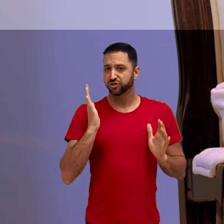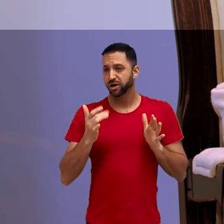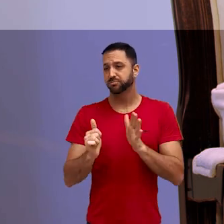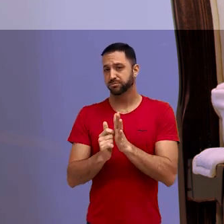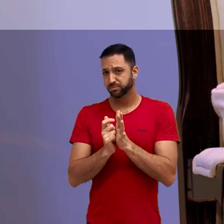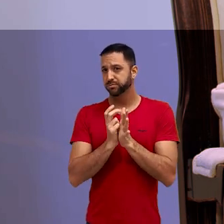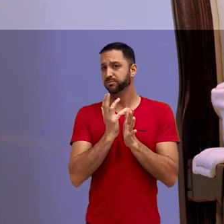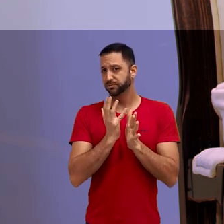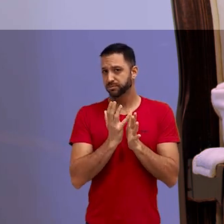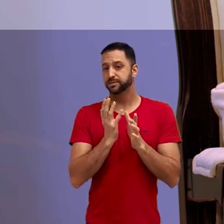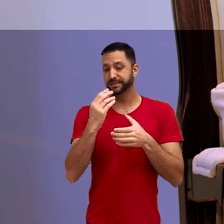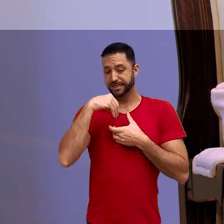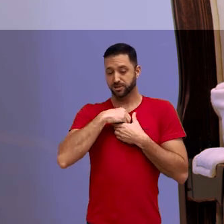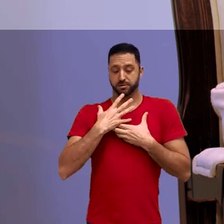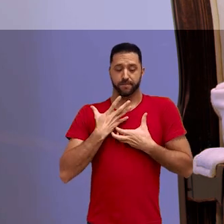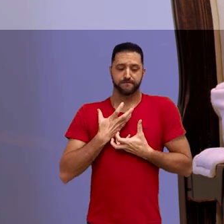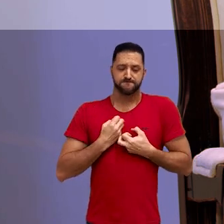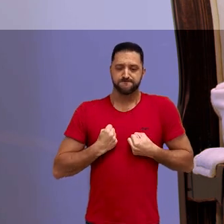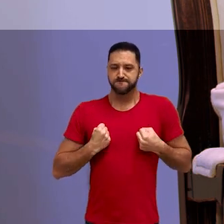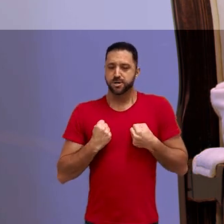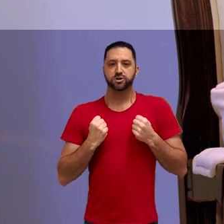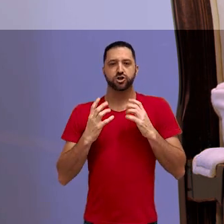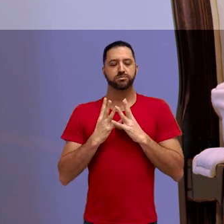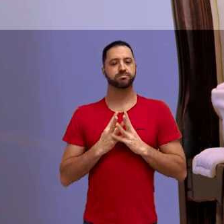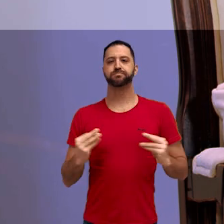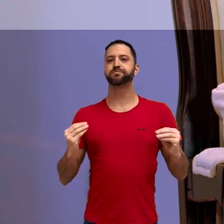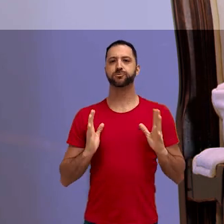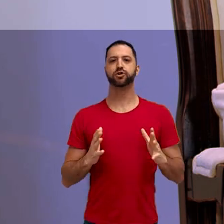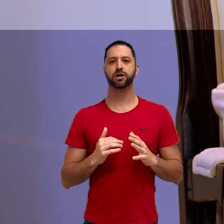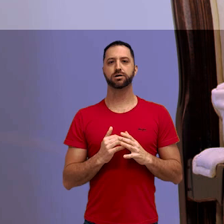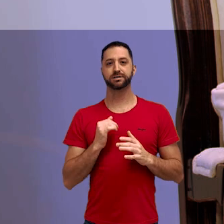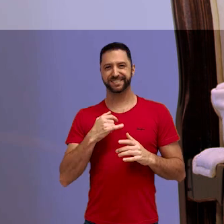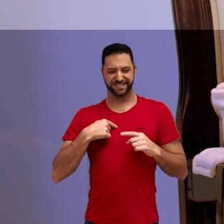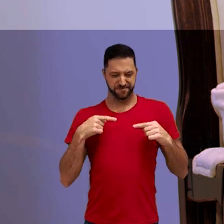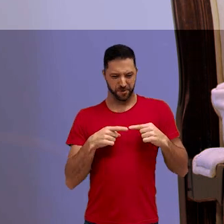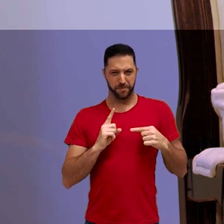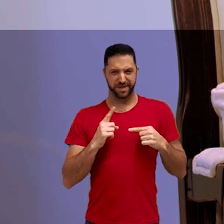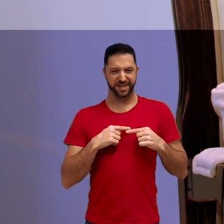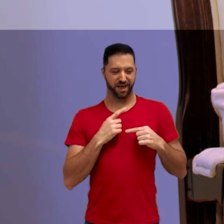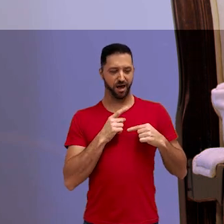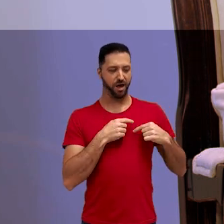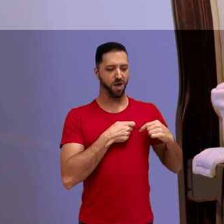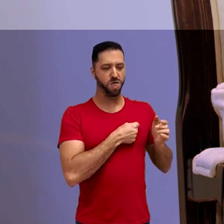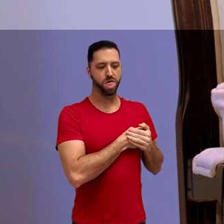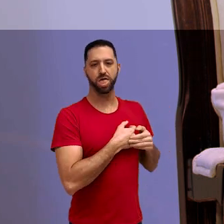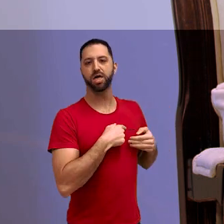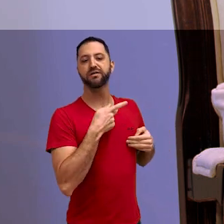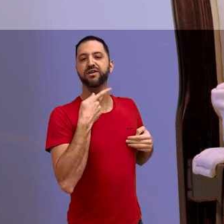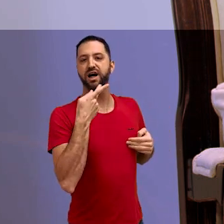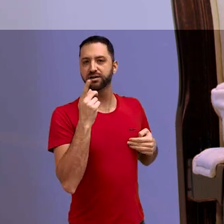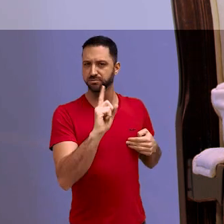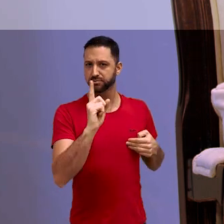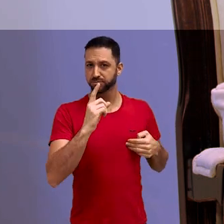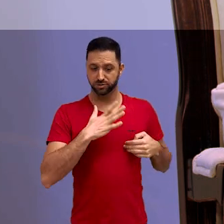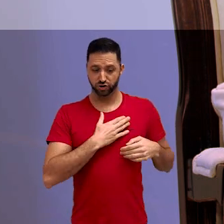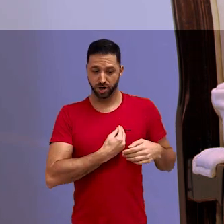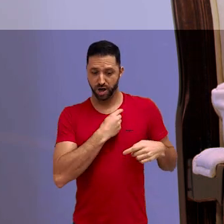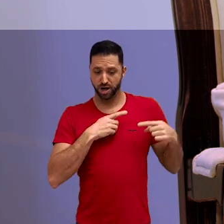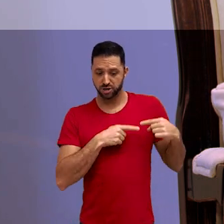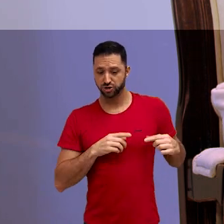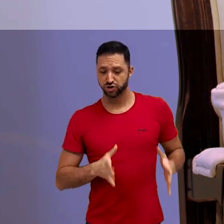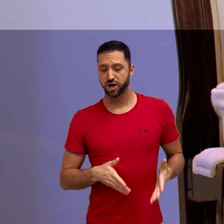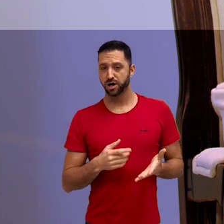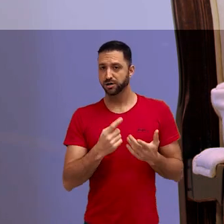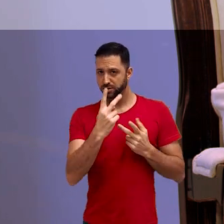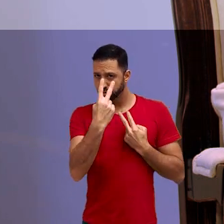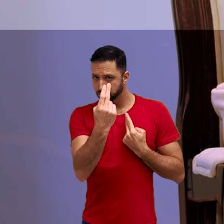na minha vida e já tirei muita mágoa de dentro de mim. Senão eu não estaria aqui. Se eu não posso aplicar para mim, não tem sentido eu estar aqui